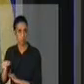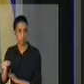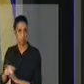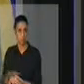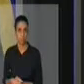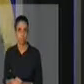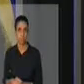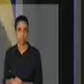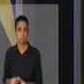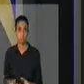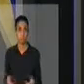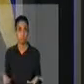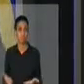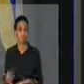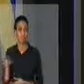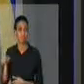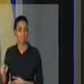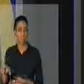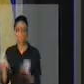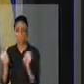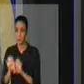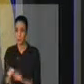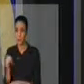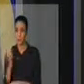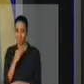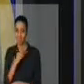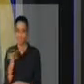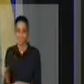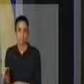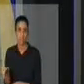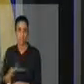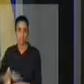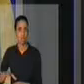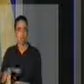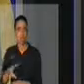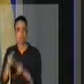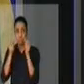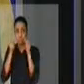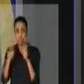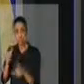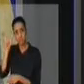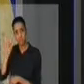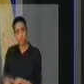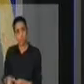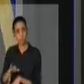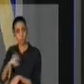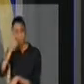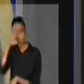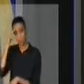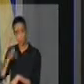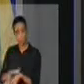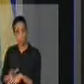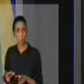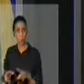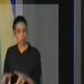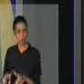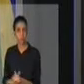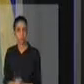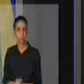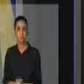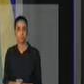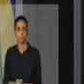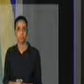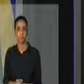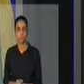que encontra-se tão desestruturada na atenção oncológica aos pacientes. Infelizmente, a política